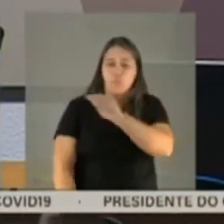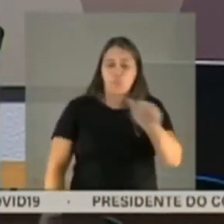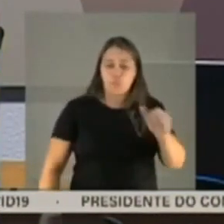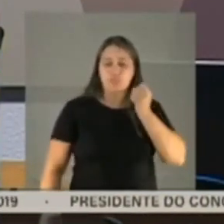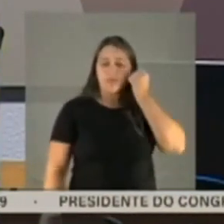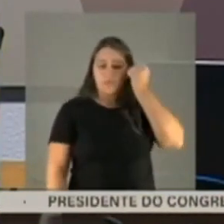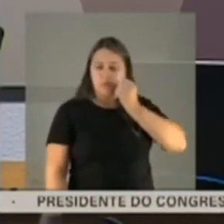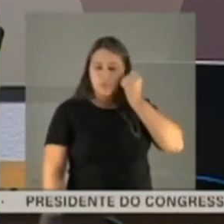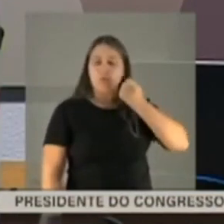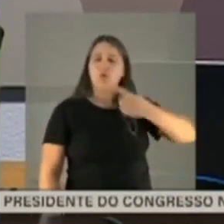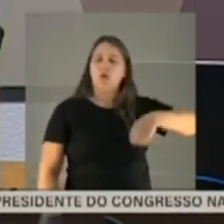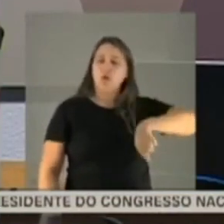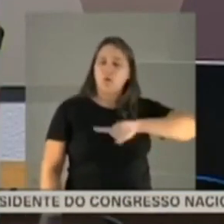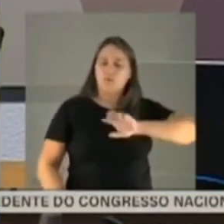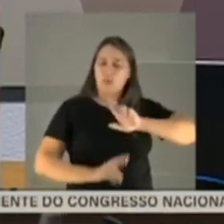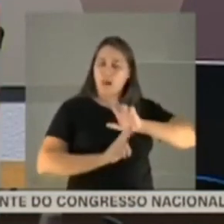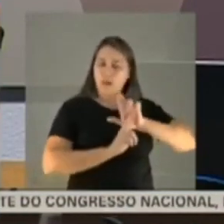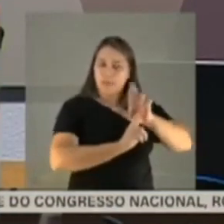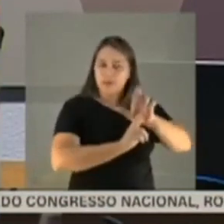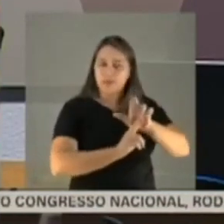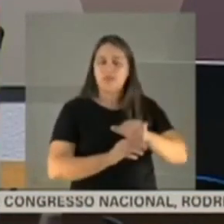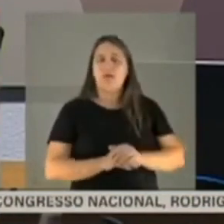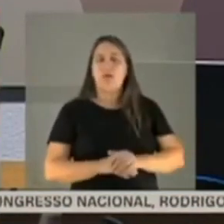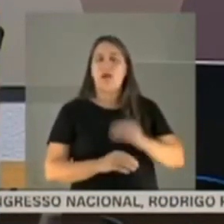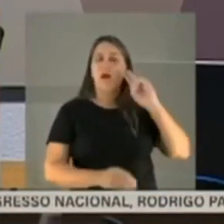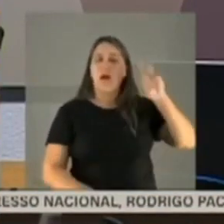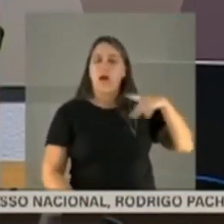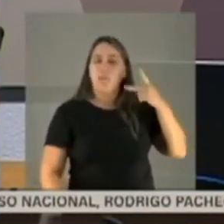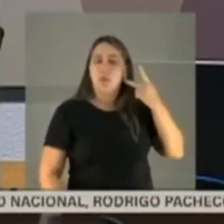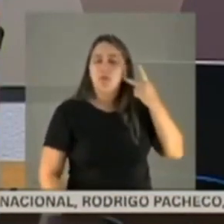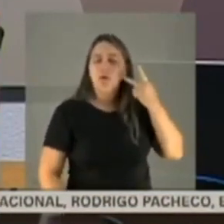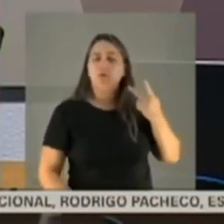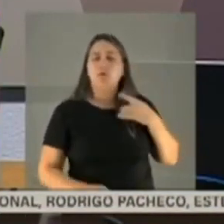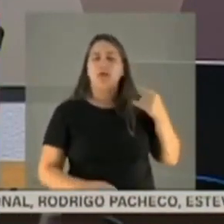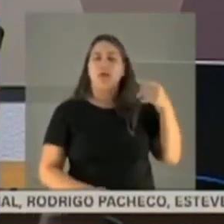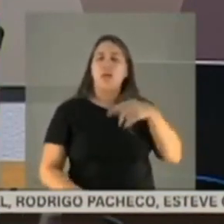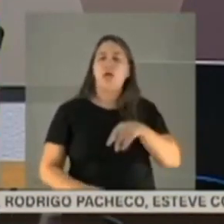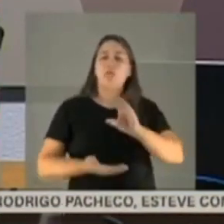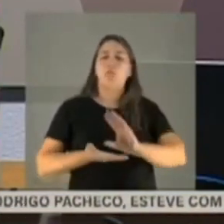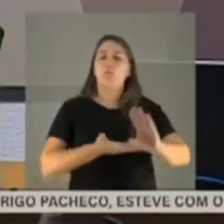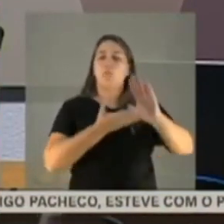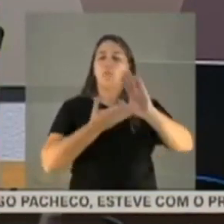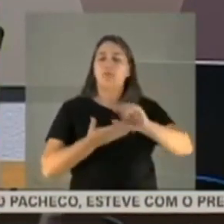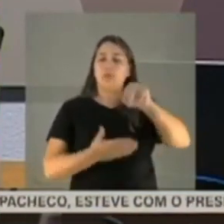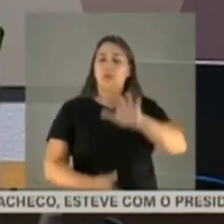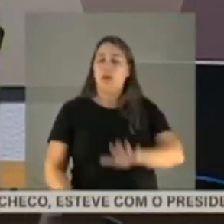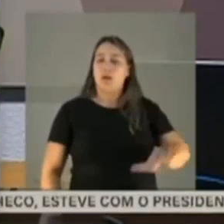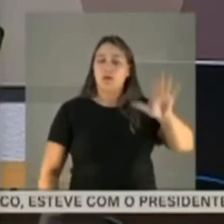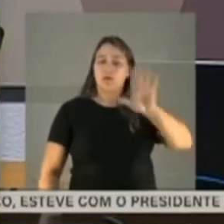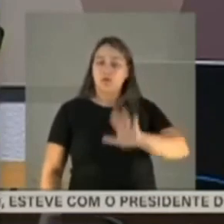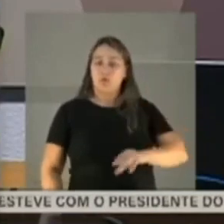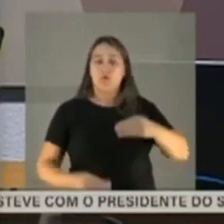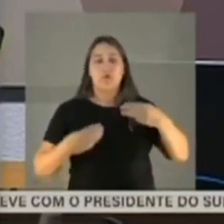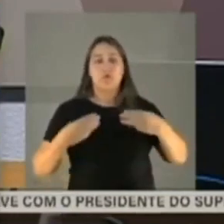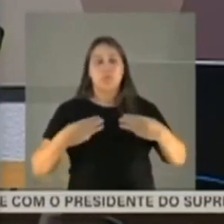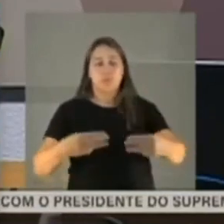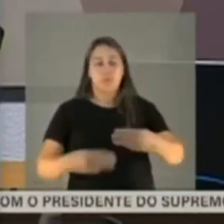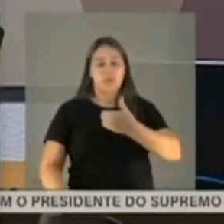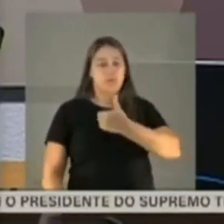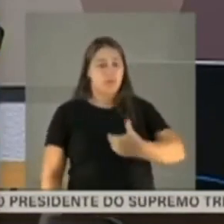senadores, iremos representar a referida procuradora no Conselho Nacional do Ministério Público, por